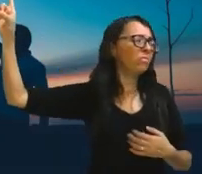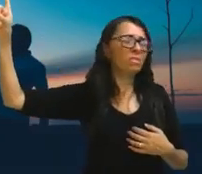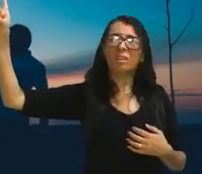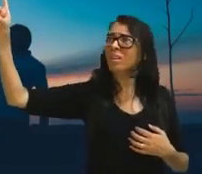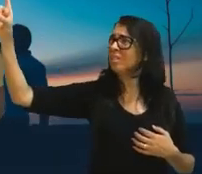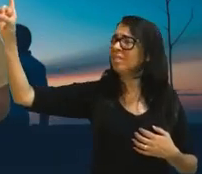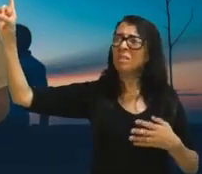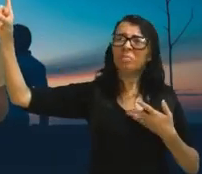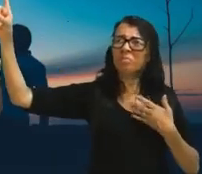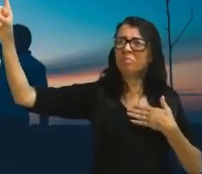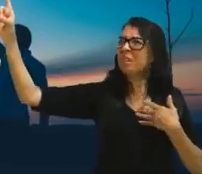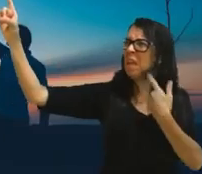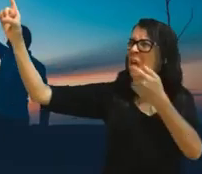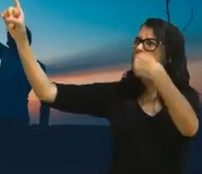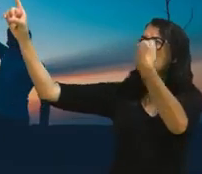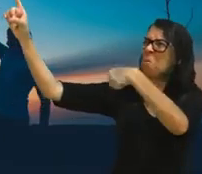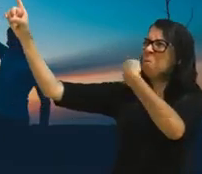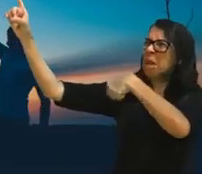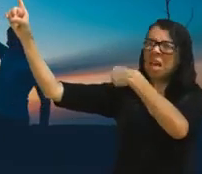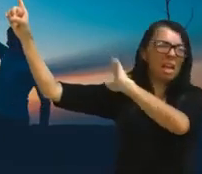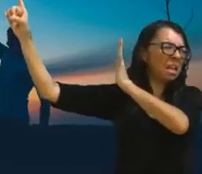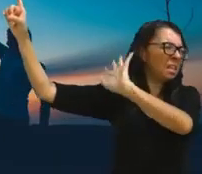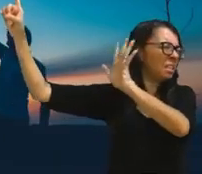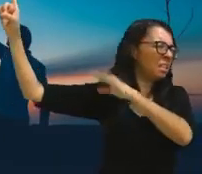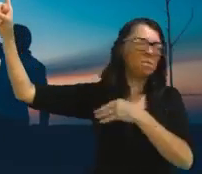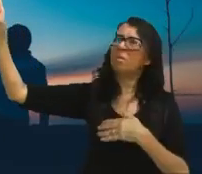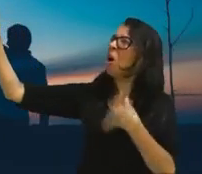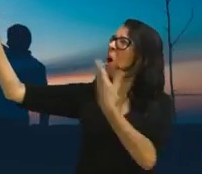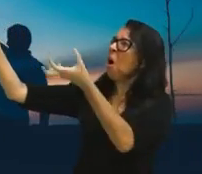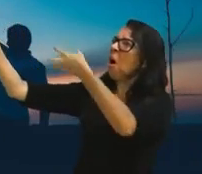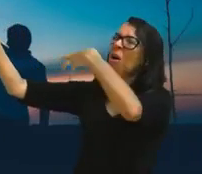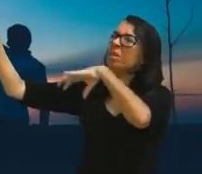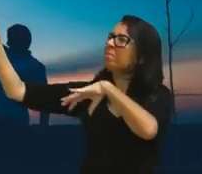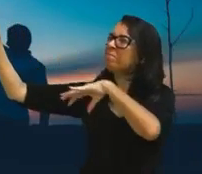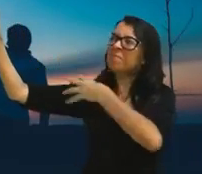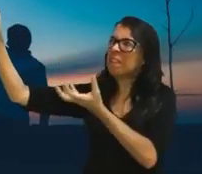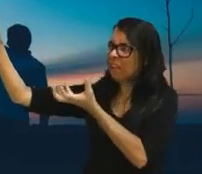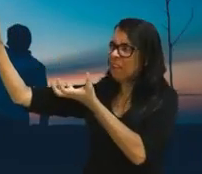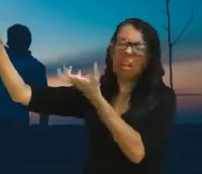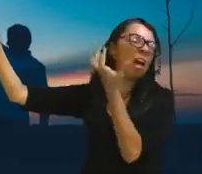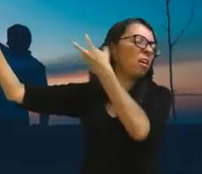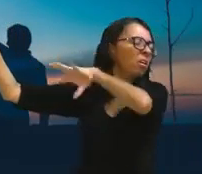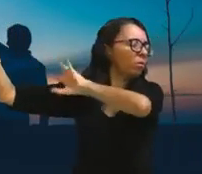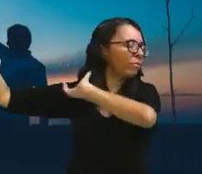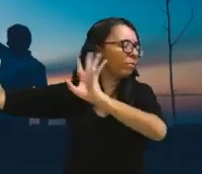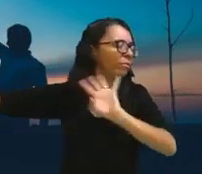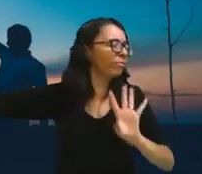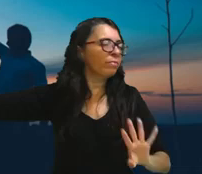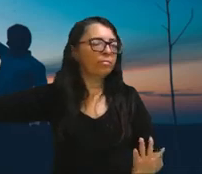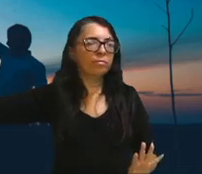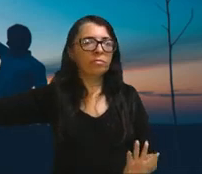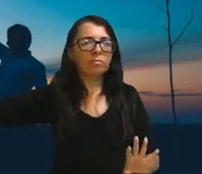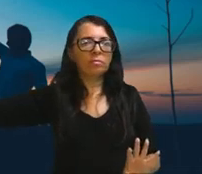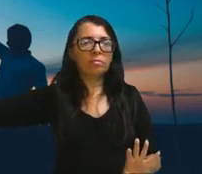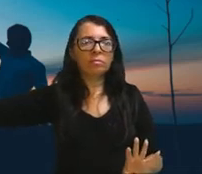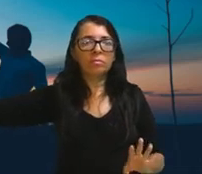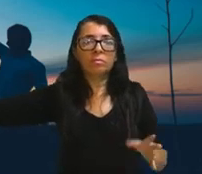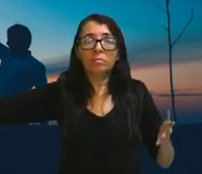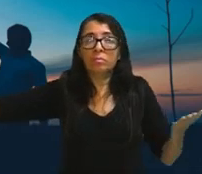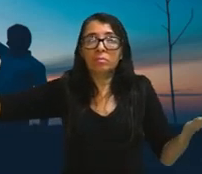dia mais fácil de burlar o sistema. Cria-se uma